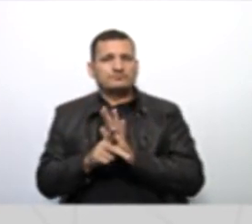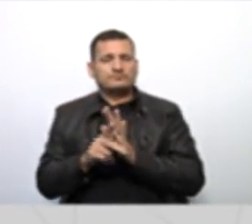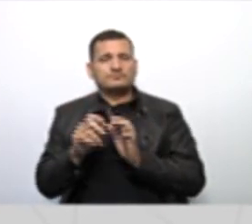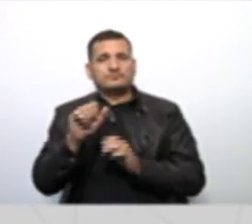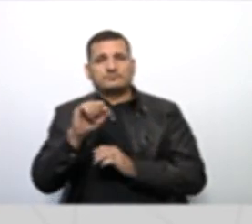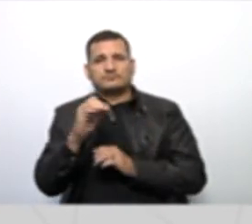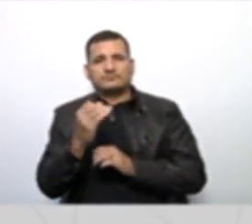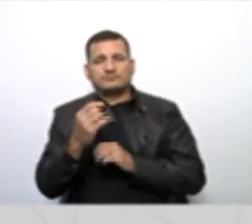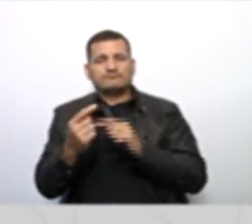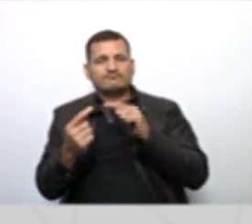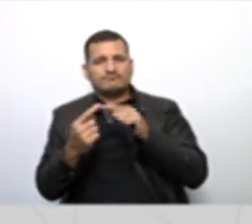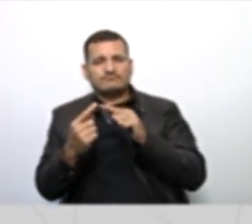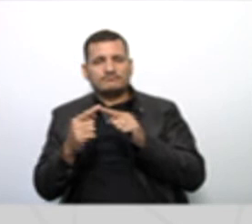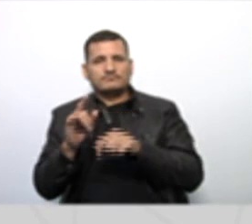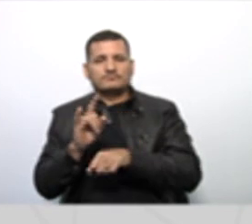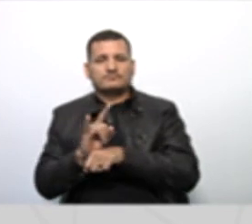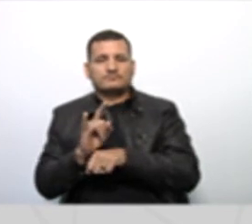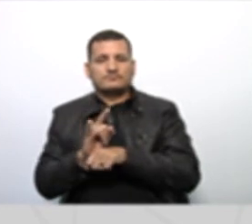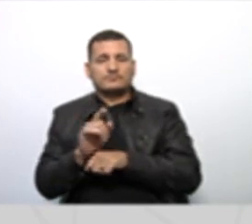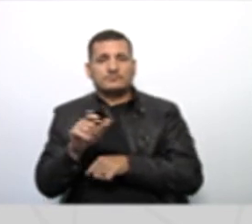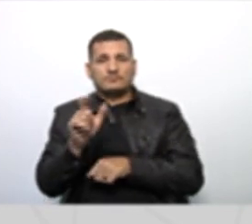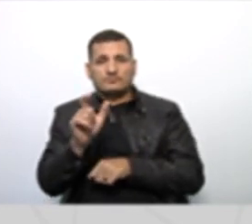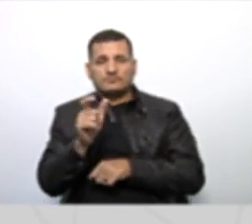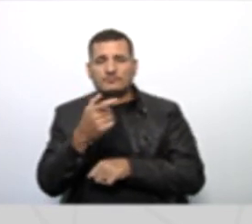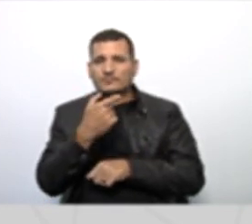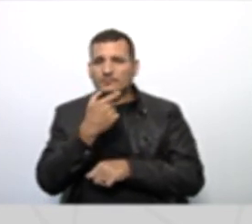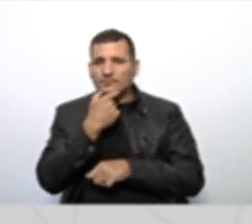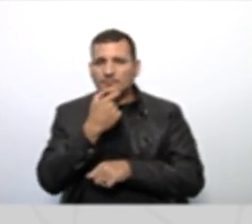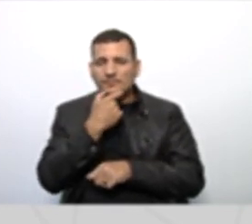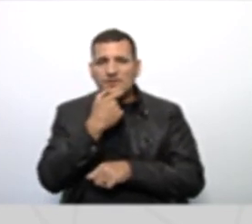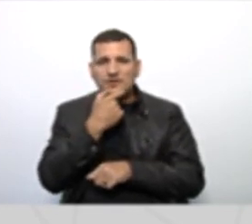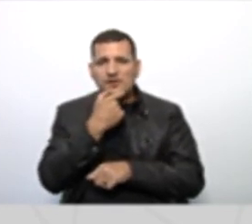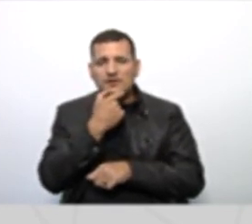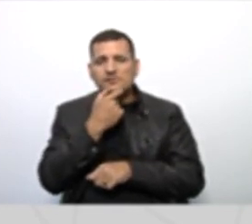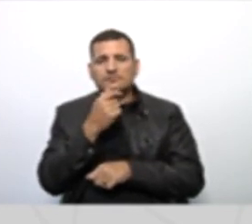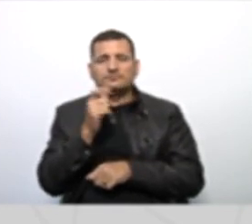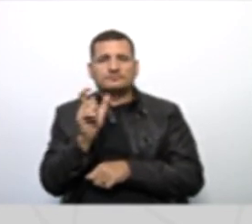Android. É em uma sigla em inglês, a palavra Android,